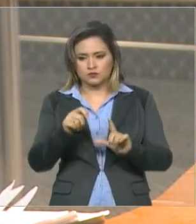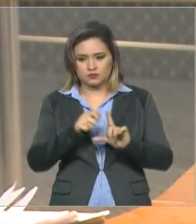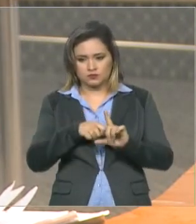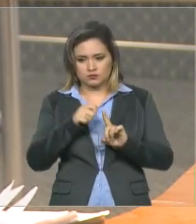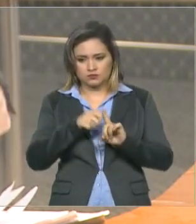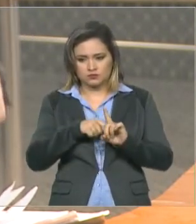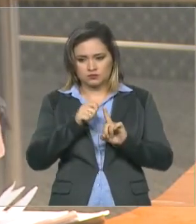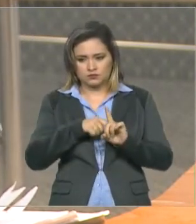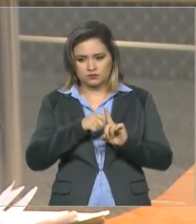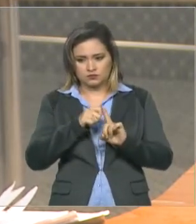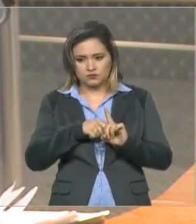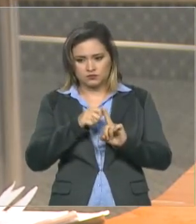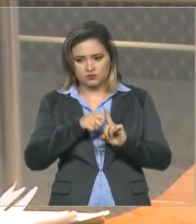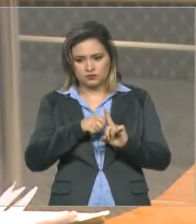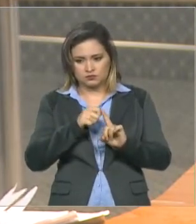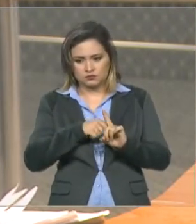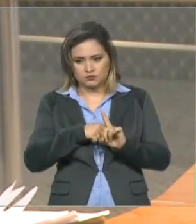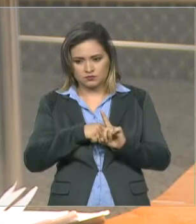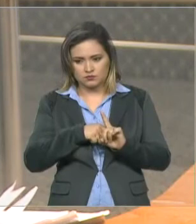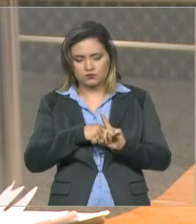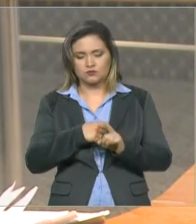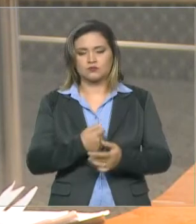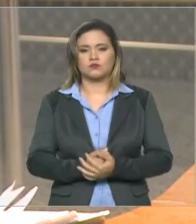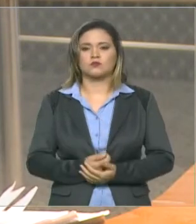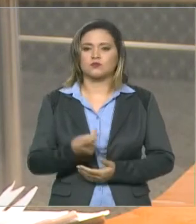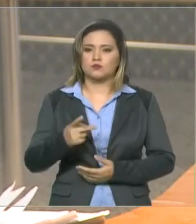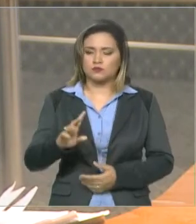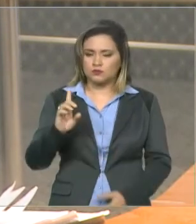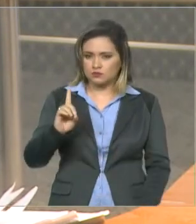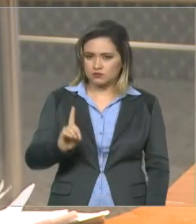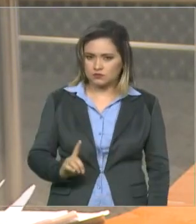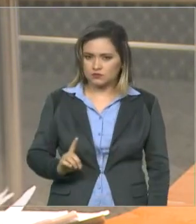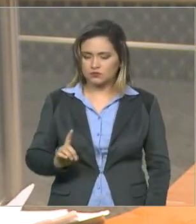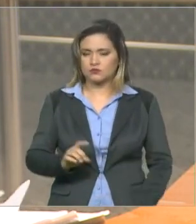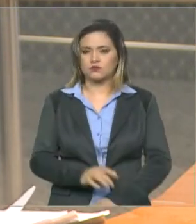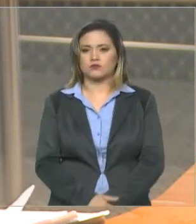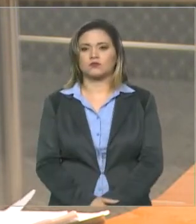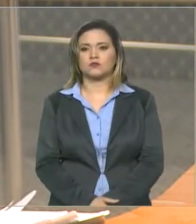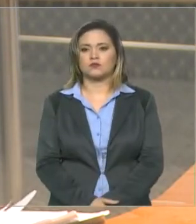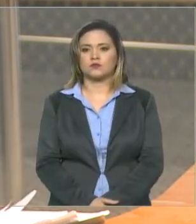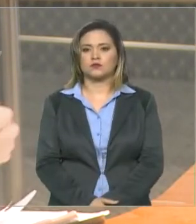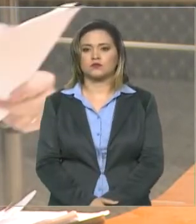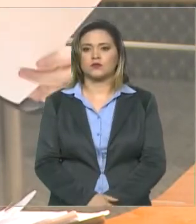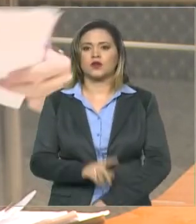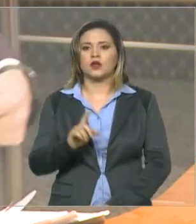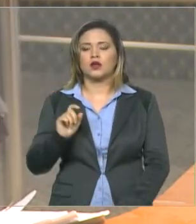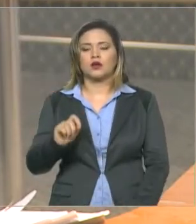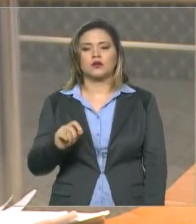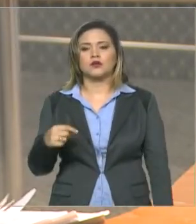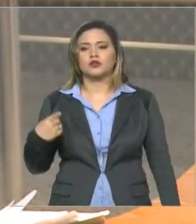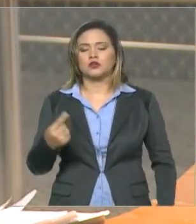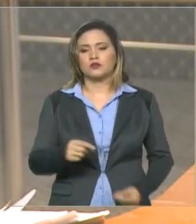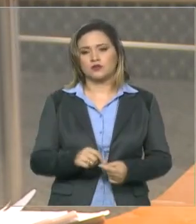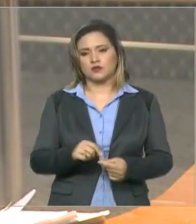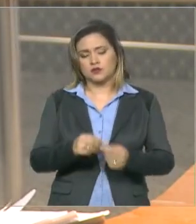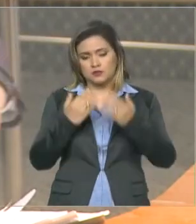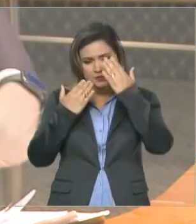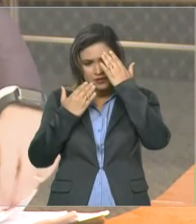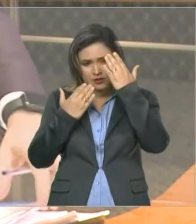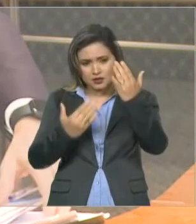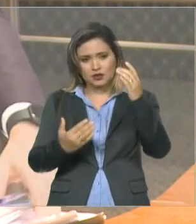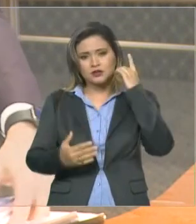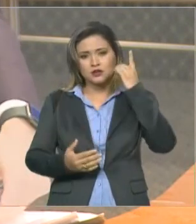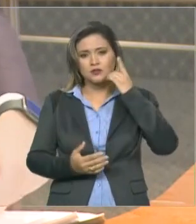manter os seus direitos. Então, é isso que nós vamos fazer, senhor presidente. E quero agradecer mais uma vez ao deputado Hélio e ao